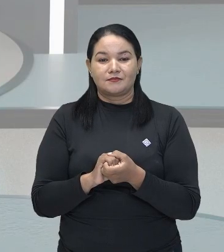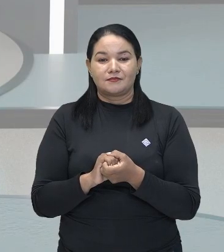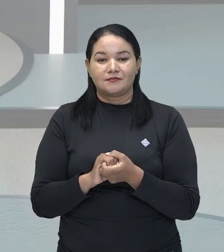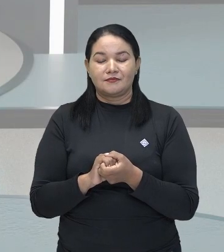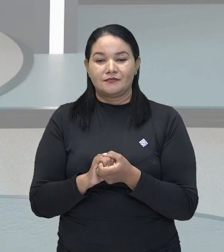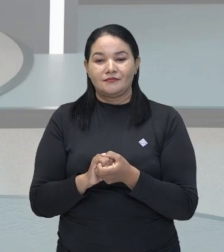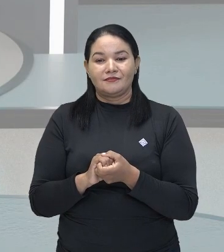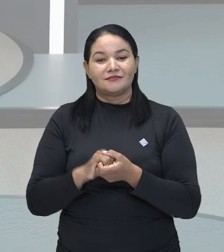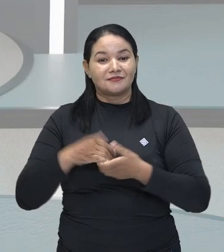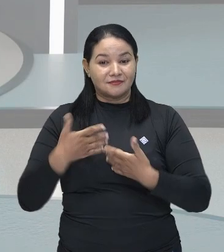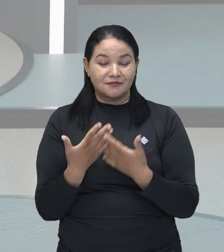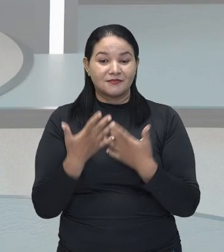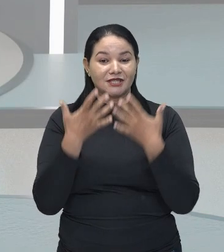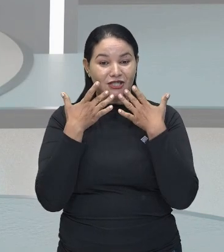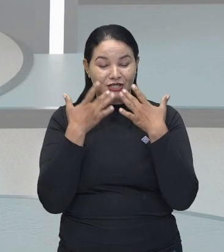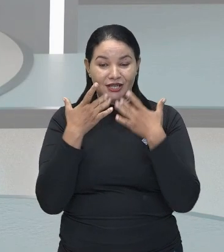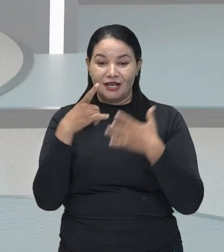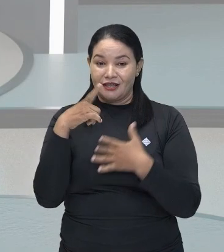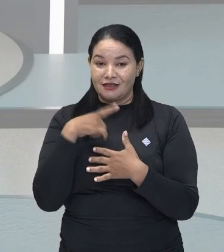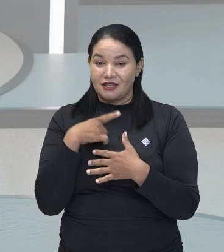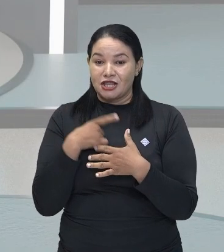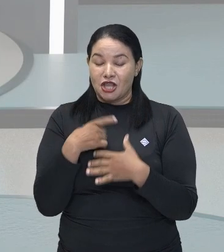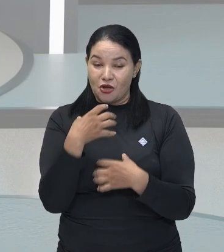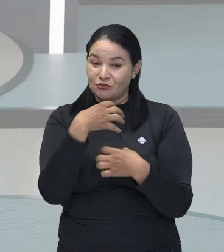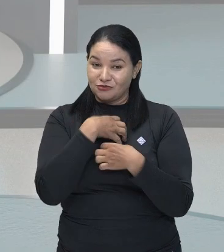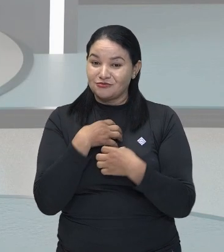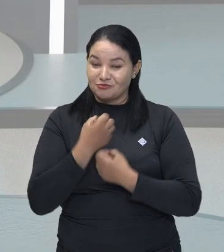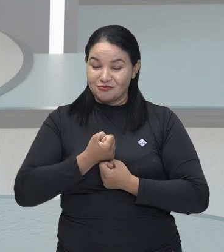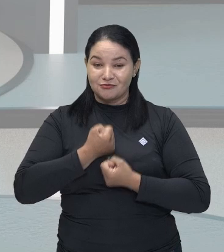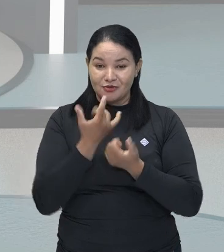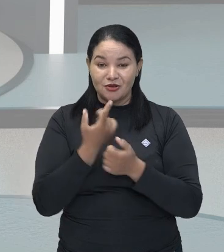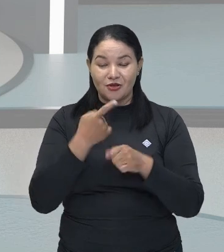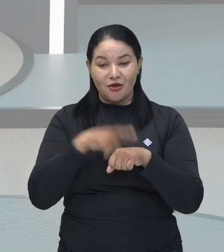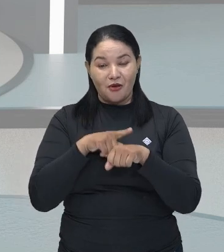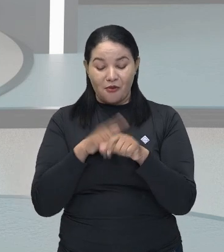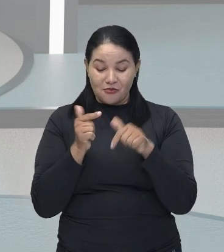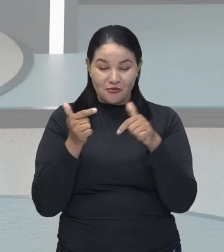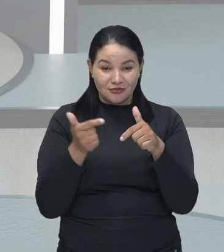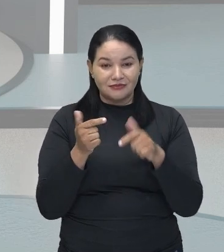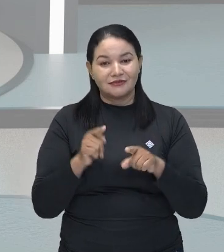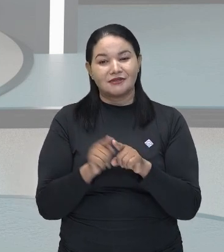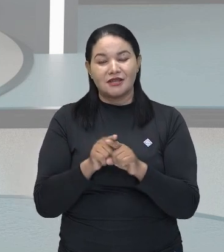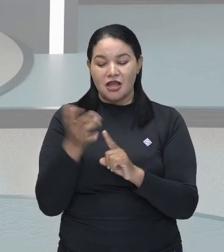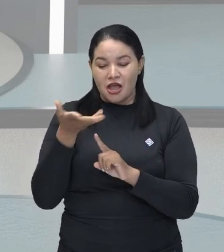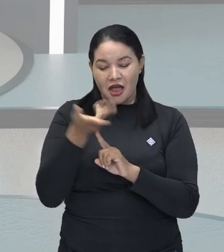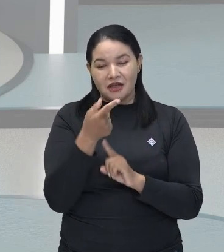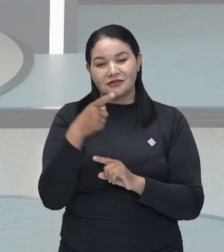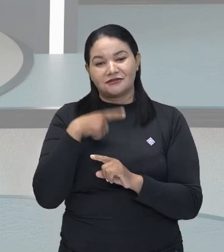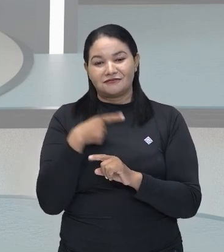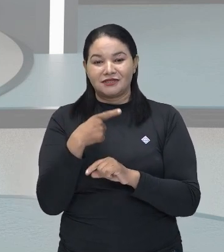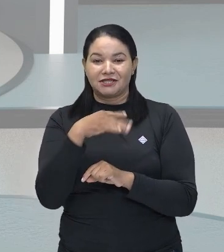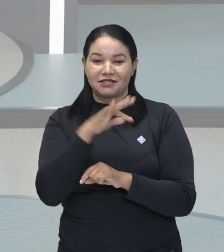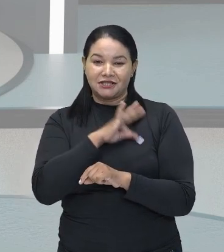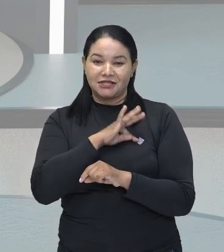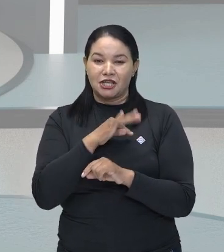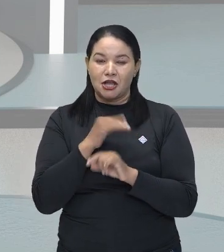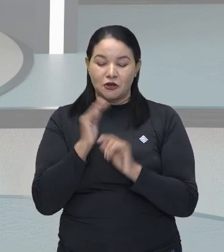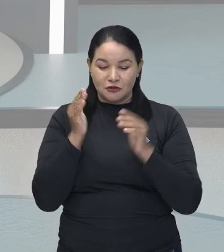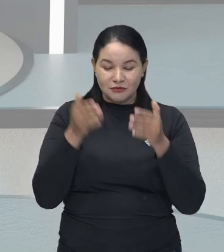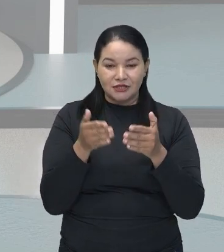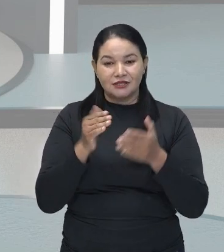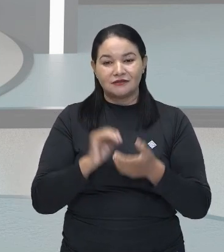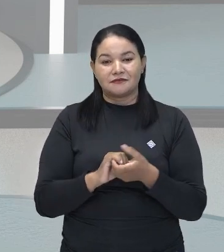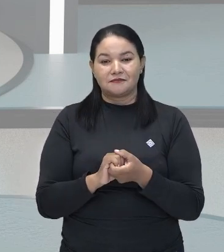Olha aí, o teatro tem os seus jeitos de fazer, né? Toda arte, ela tem uma técnica específica.